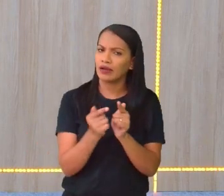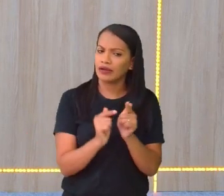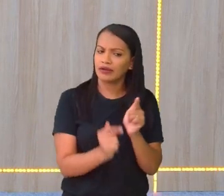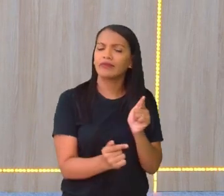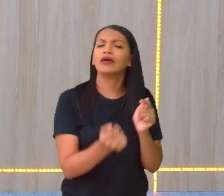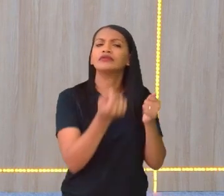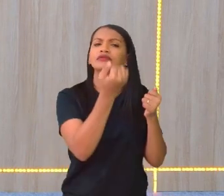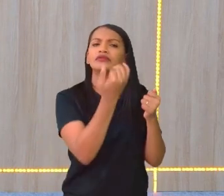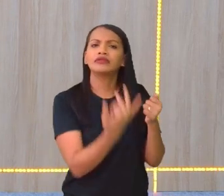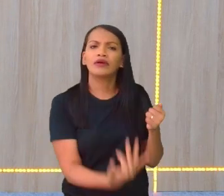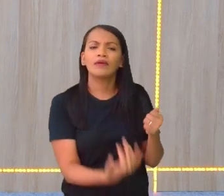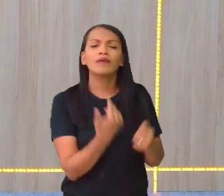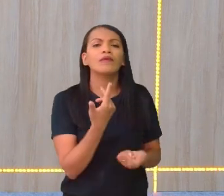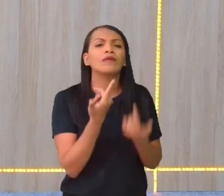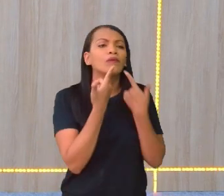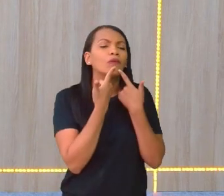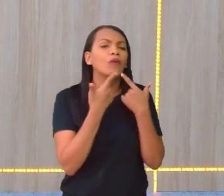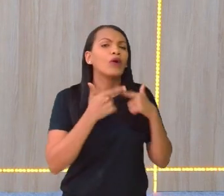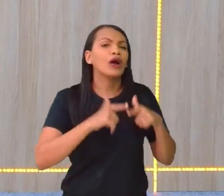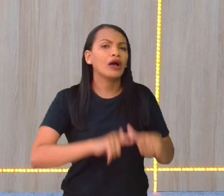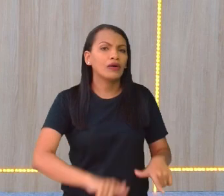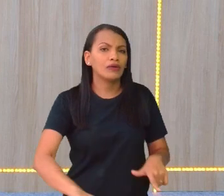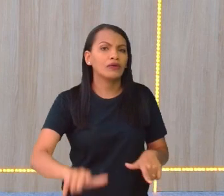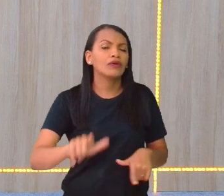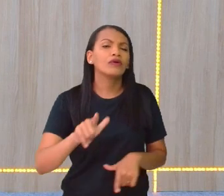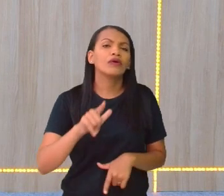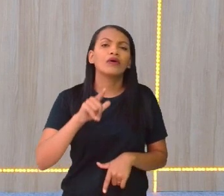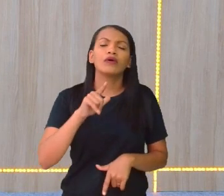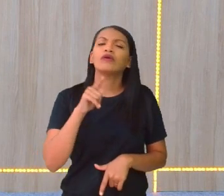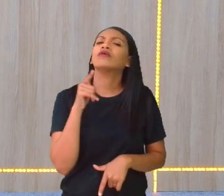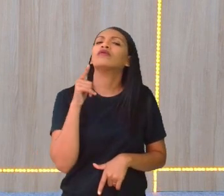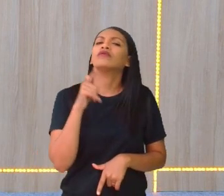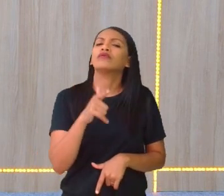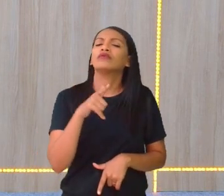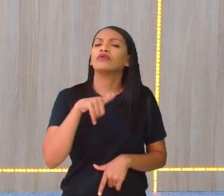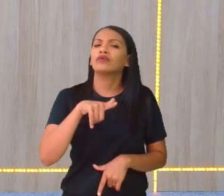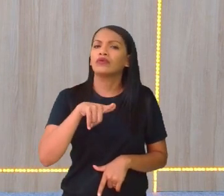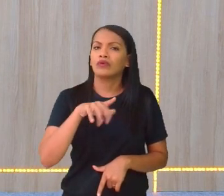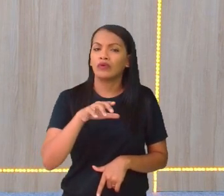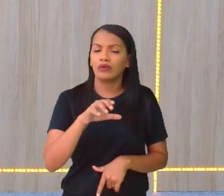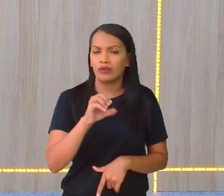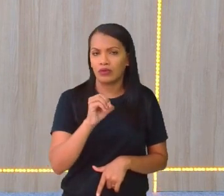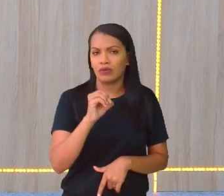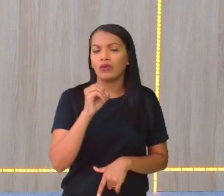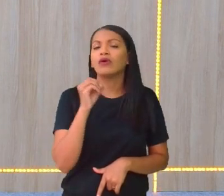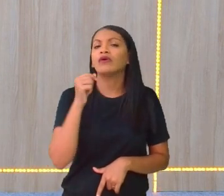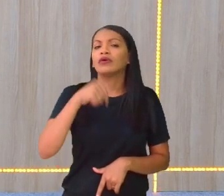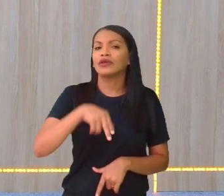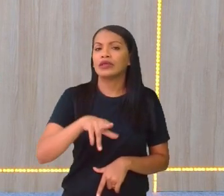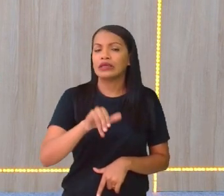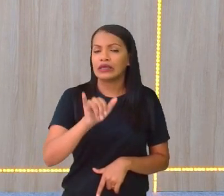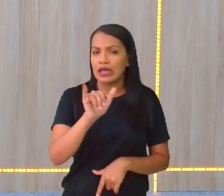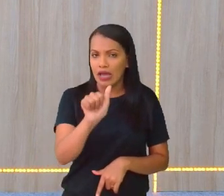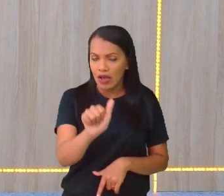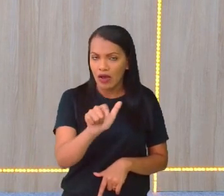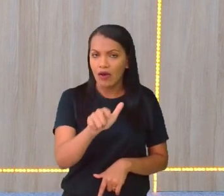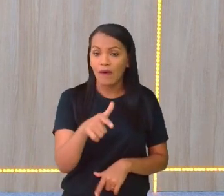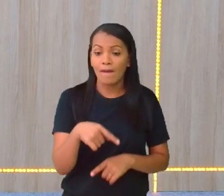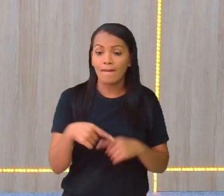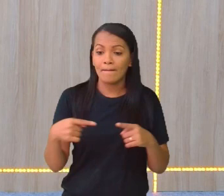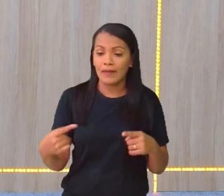não é? Com uma linguagem coloquial, mas o que deve permear esse momento é a